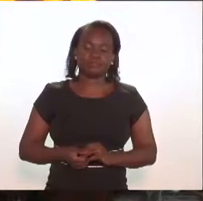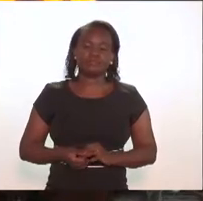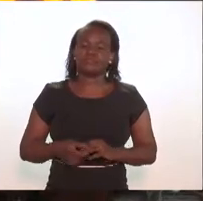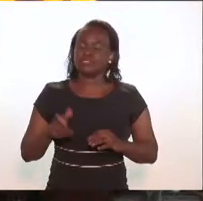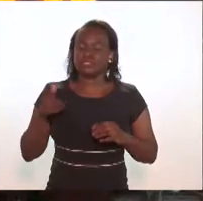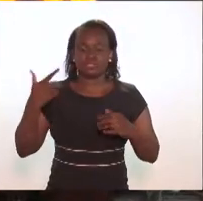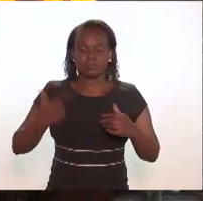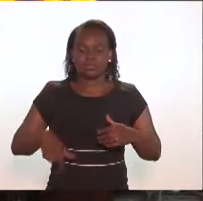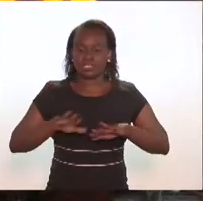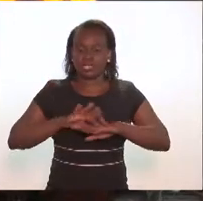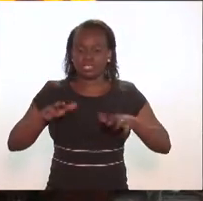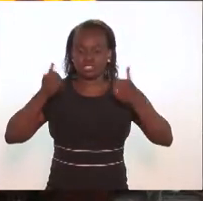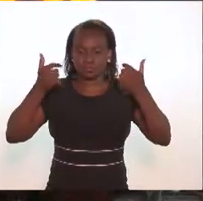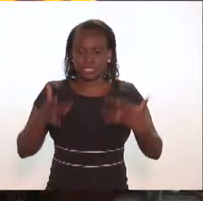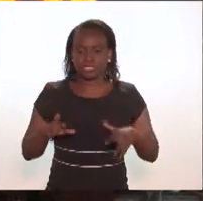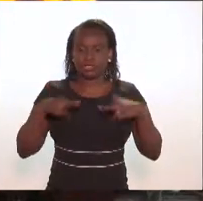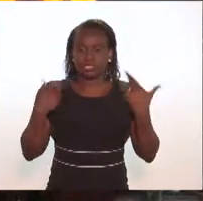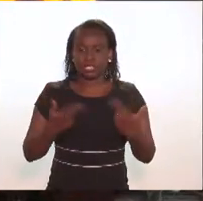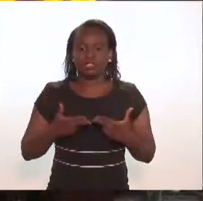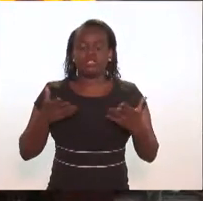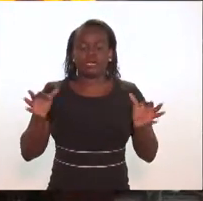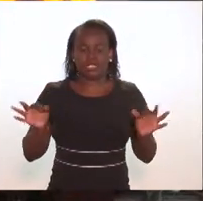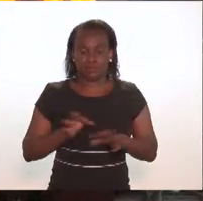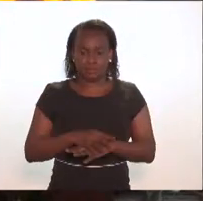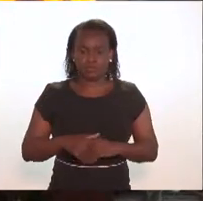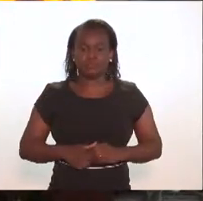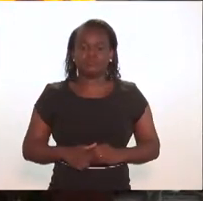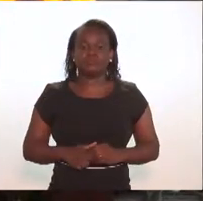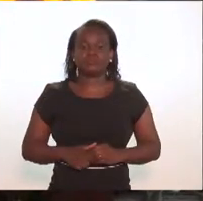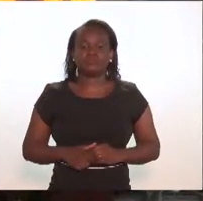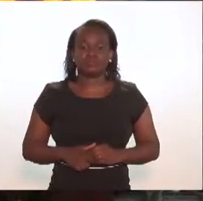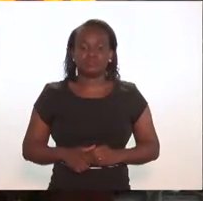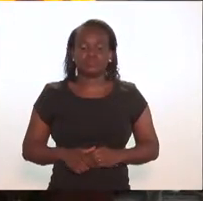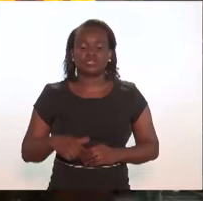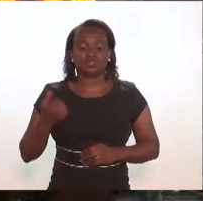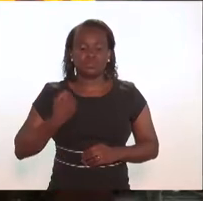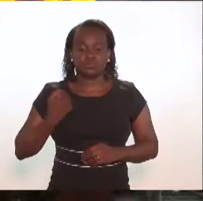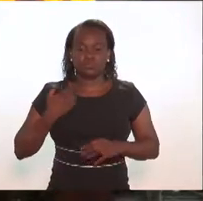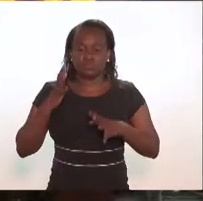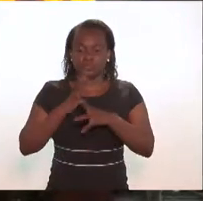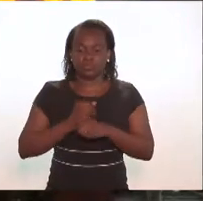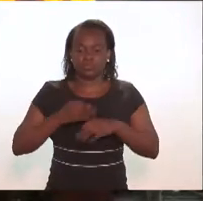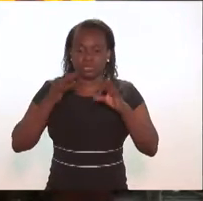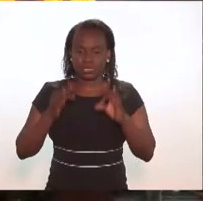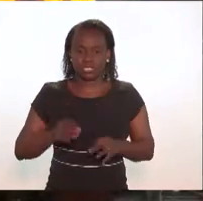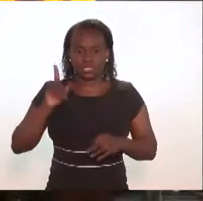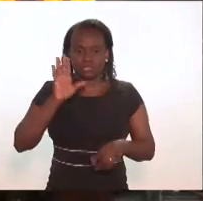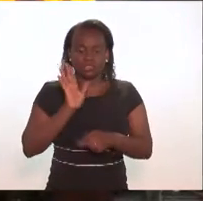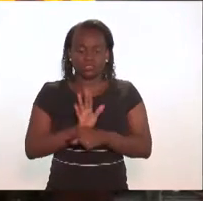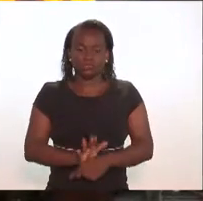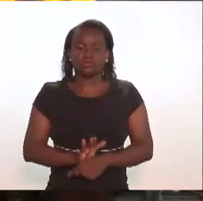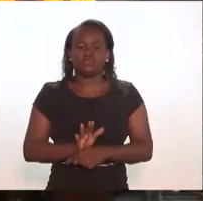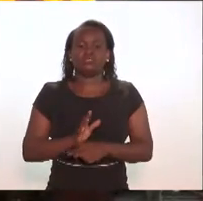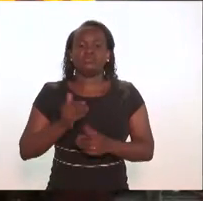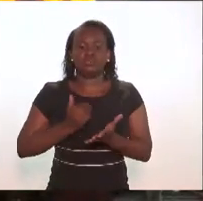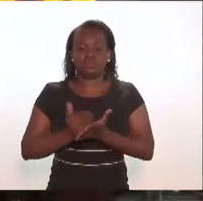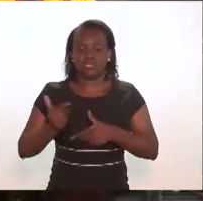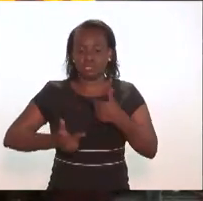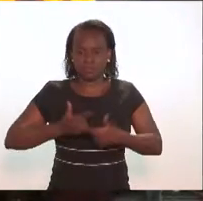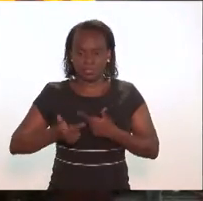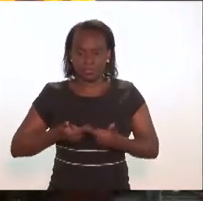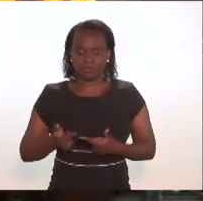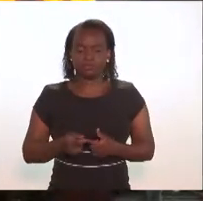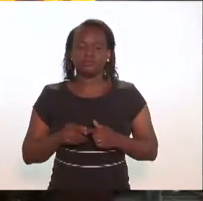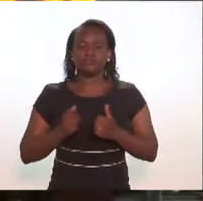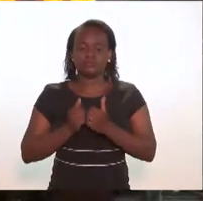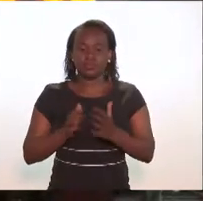Nada mais a tratar na terceira sessão, a mesma está encerrada. Havendo o número legal sobre a proteção de Deus, iniciamos os nossos trabalhos.